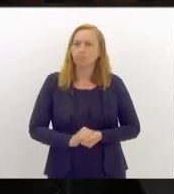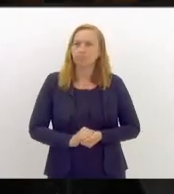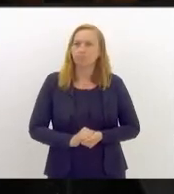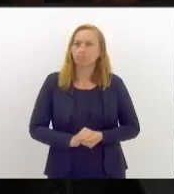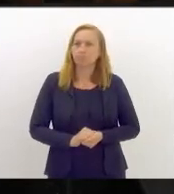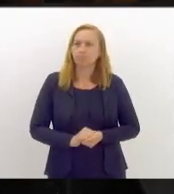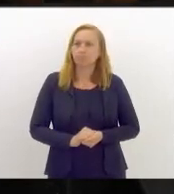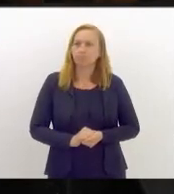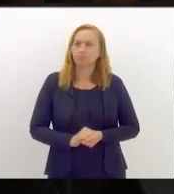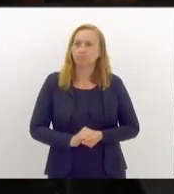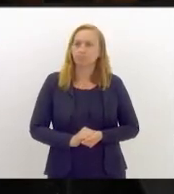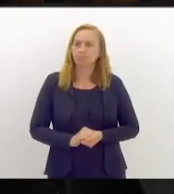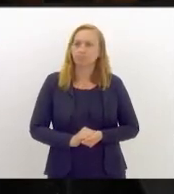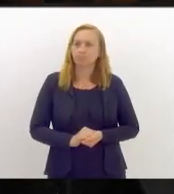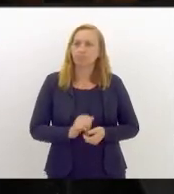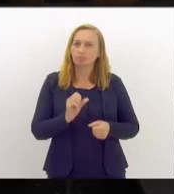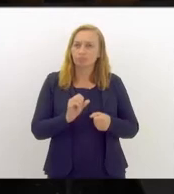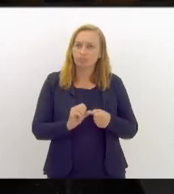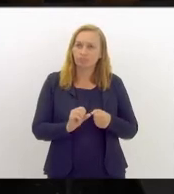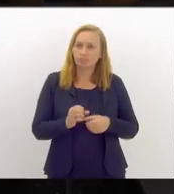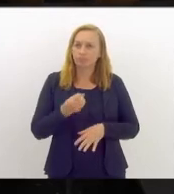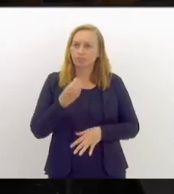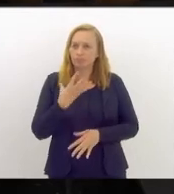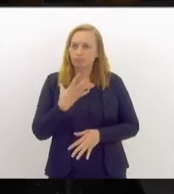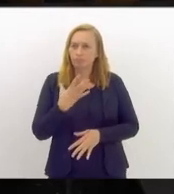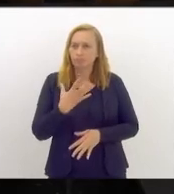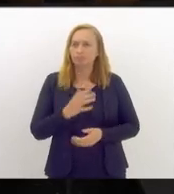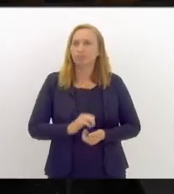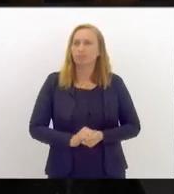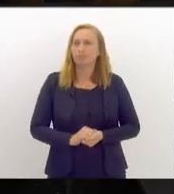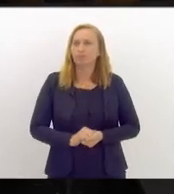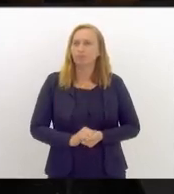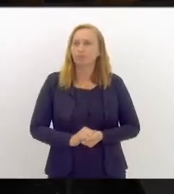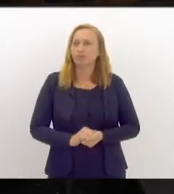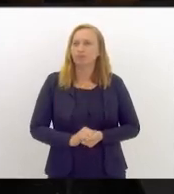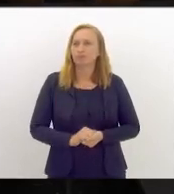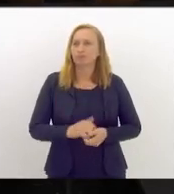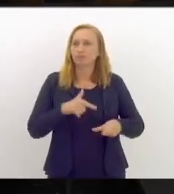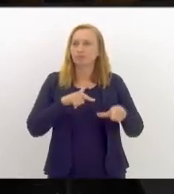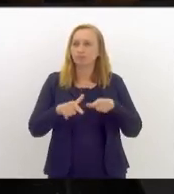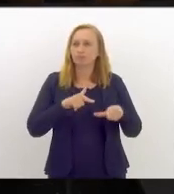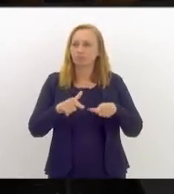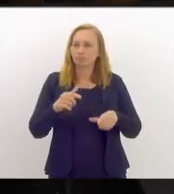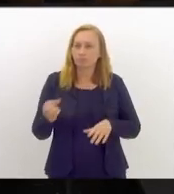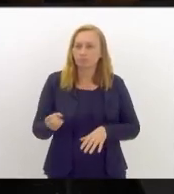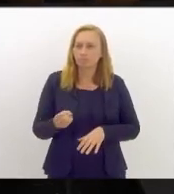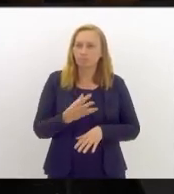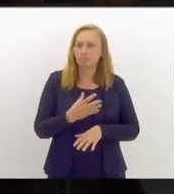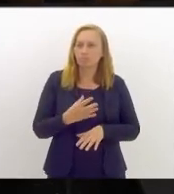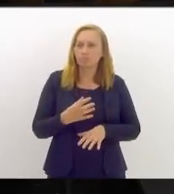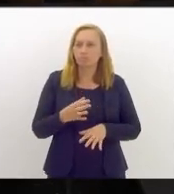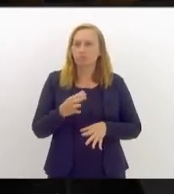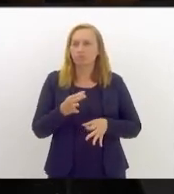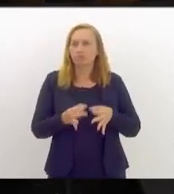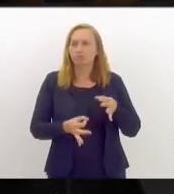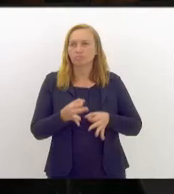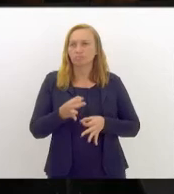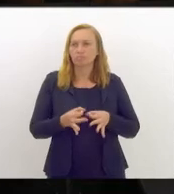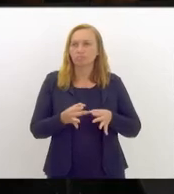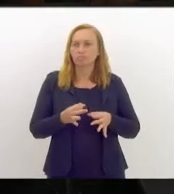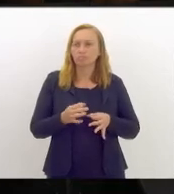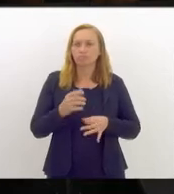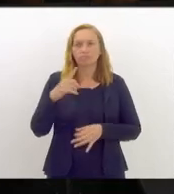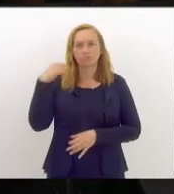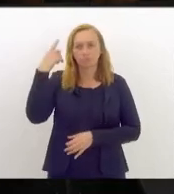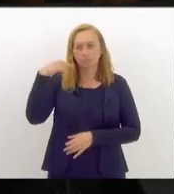o bem que se faz por intermédio do exercício da Nobre missão constitucional da advocacia